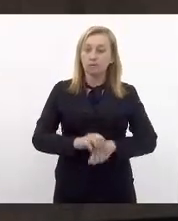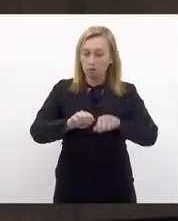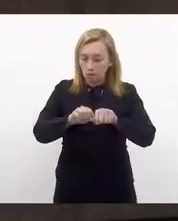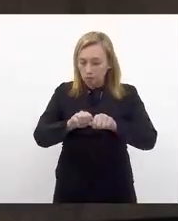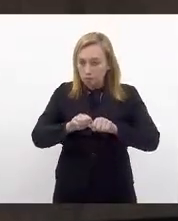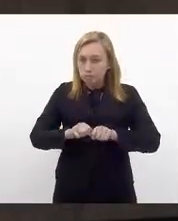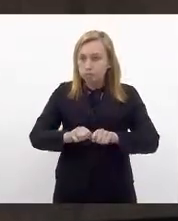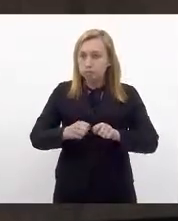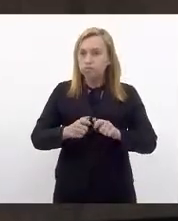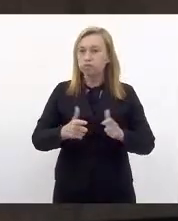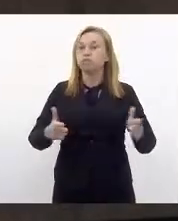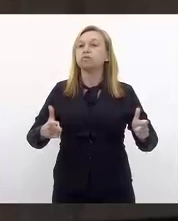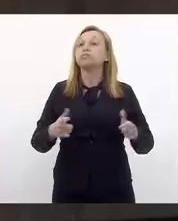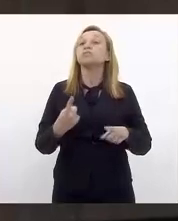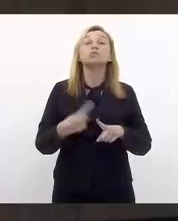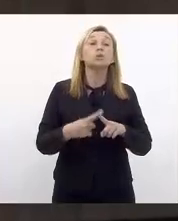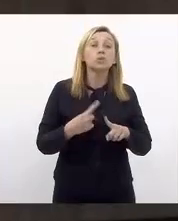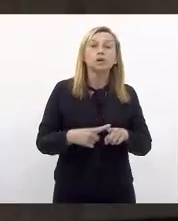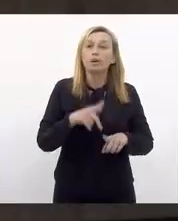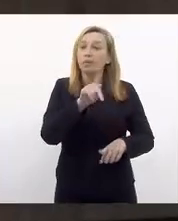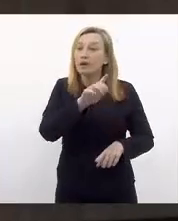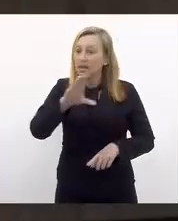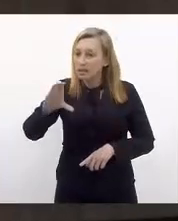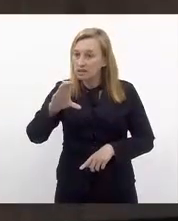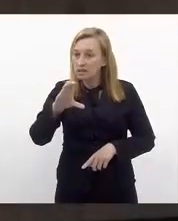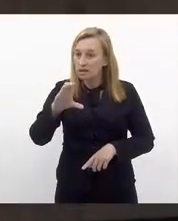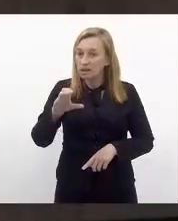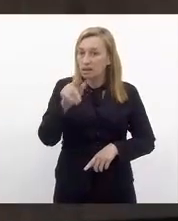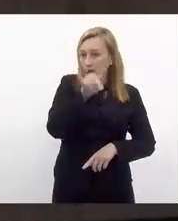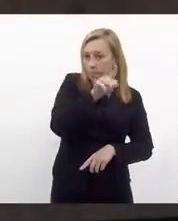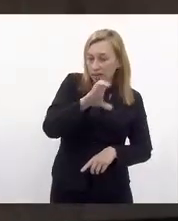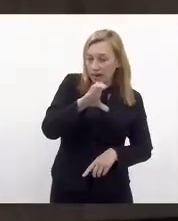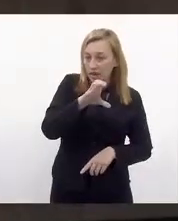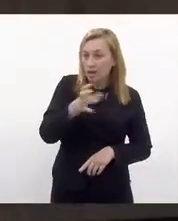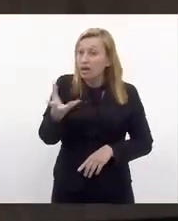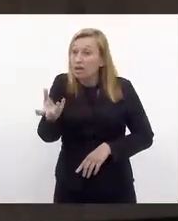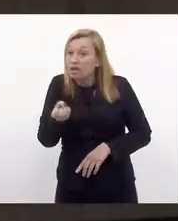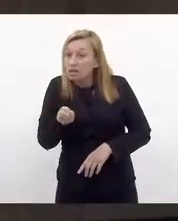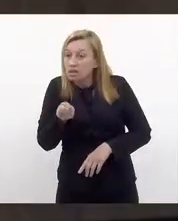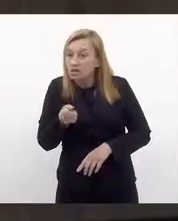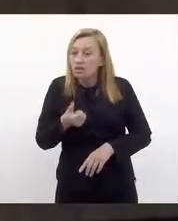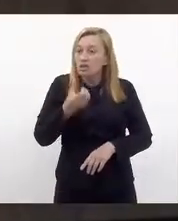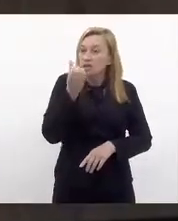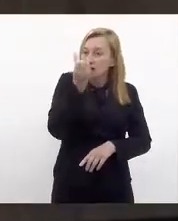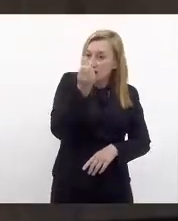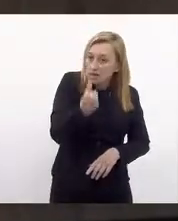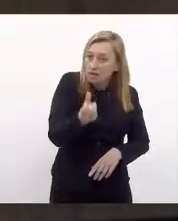amplo porque só esse o PLC e até que receberam